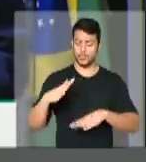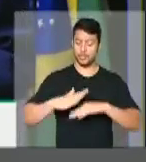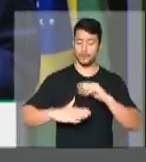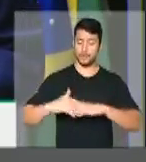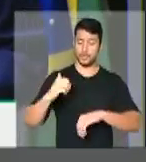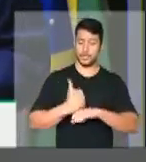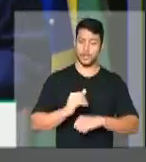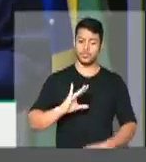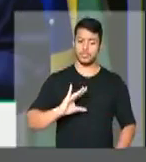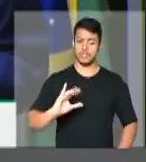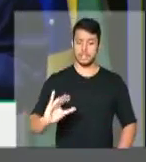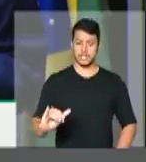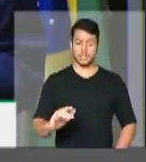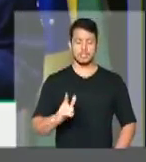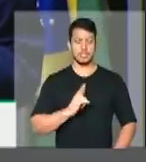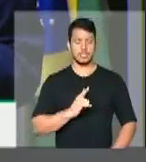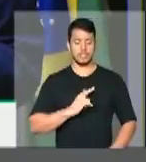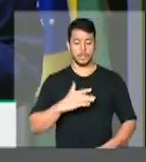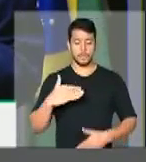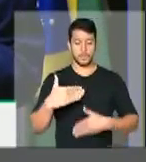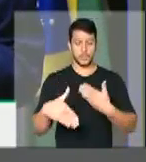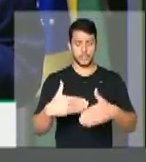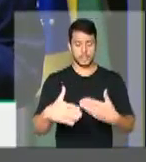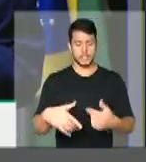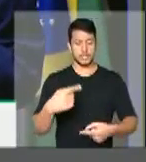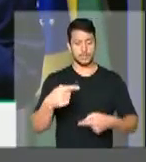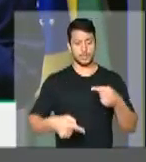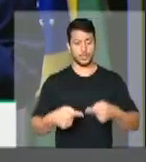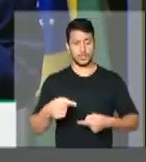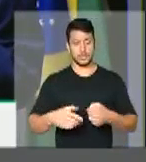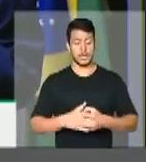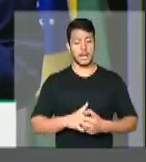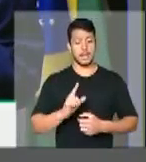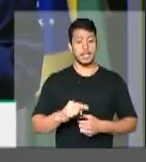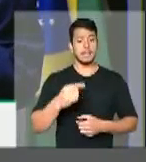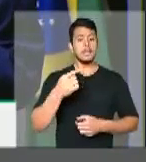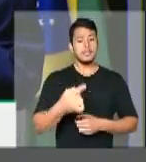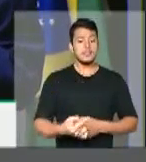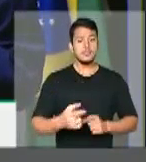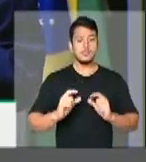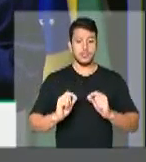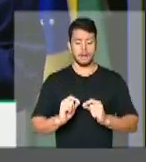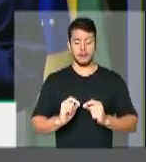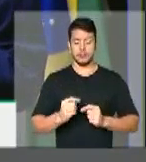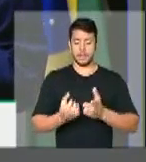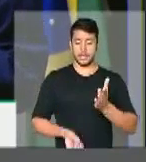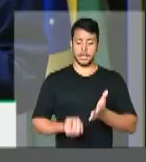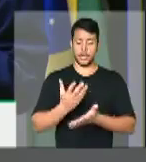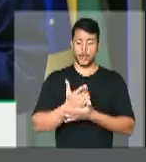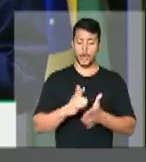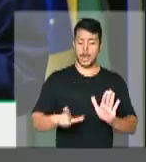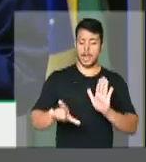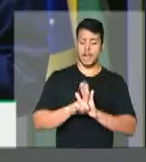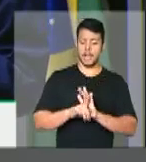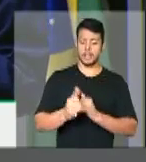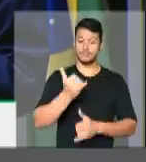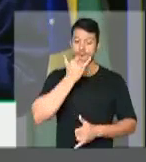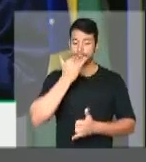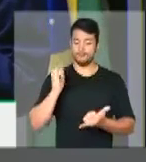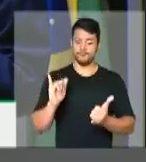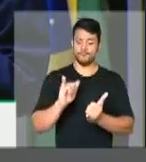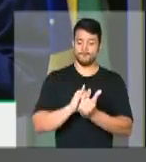político de abertura do país e que conduziu depois a lei da anistia. Ele diz muito bem